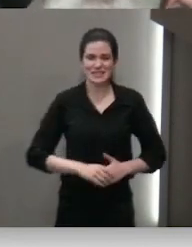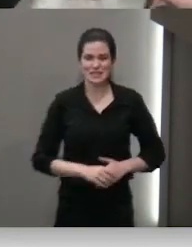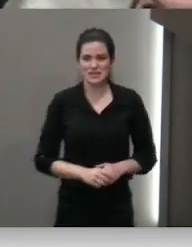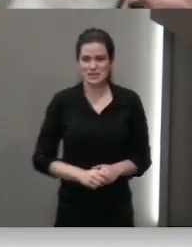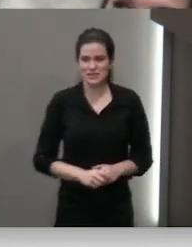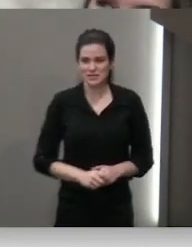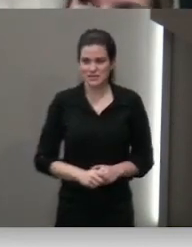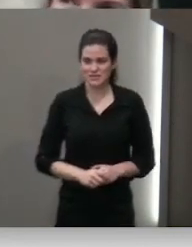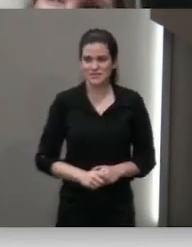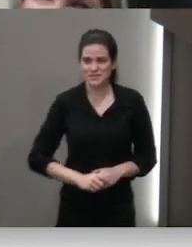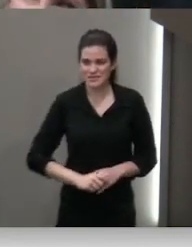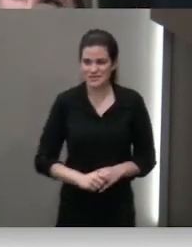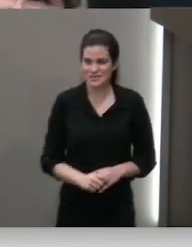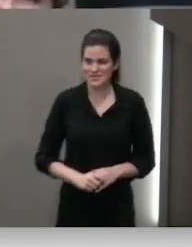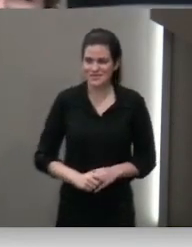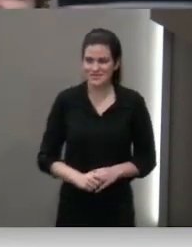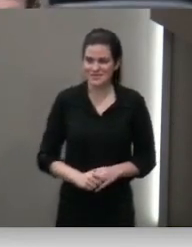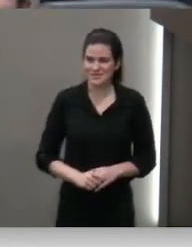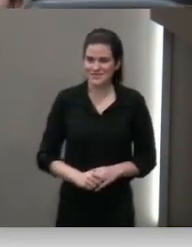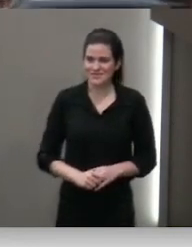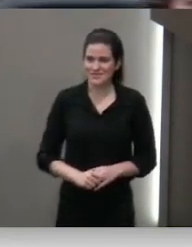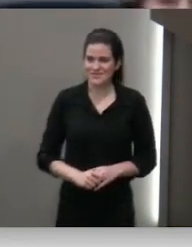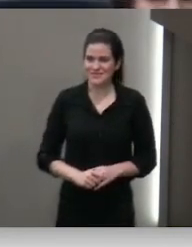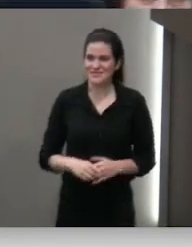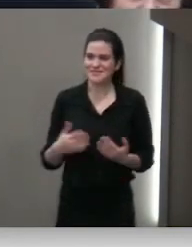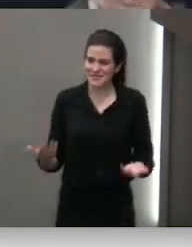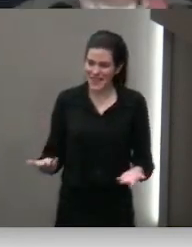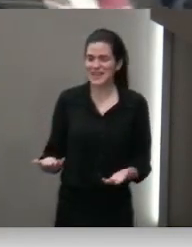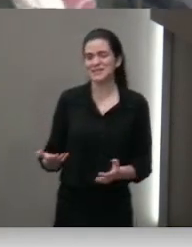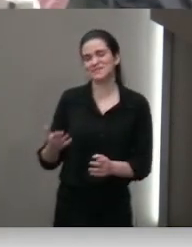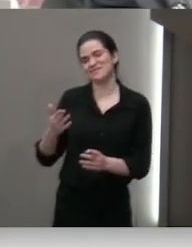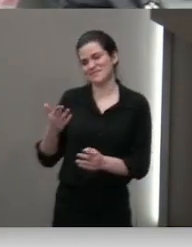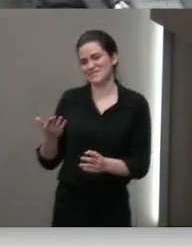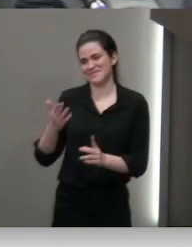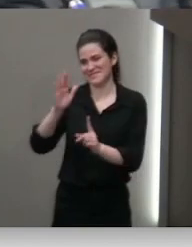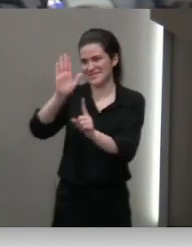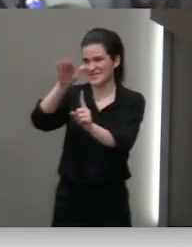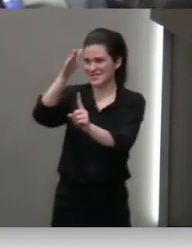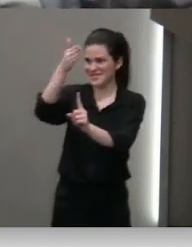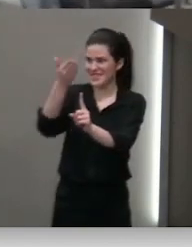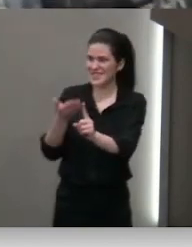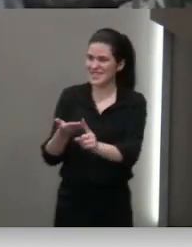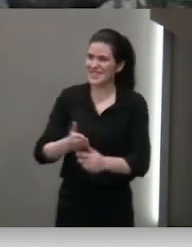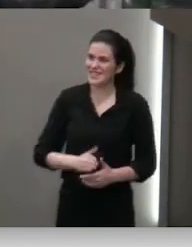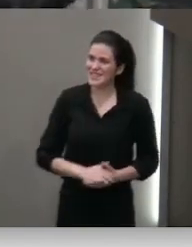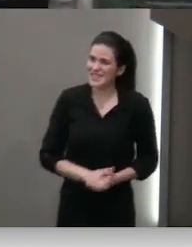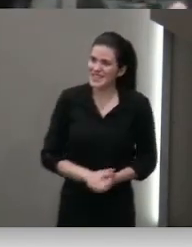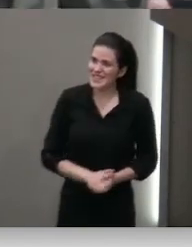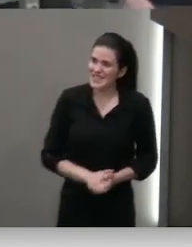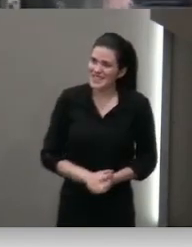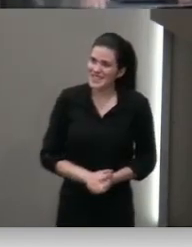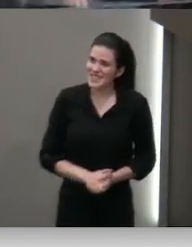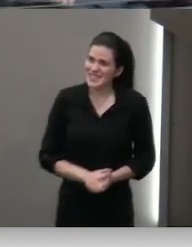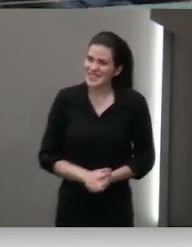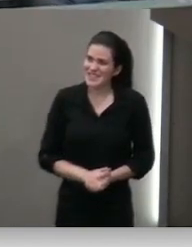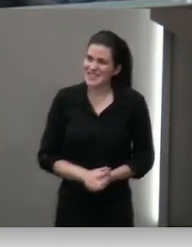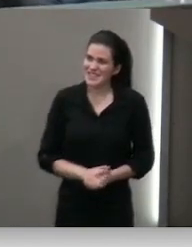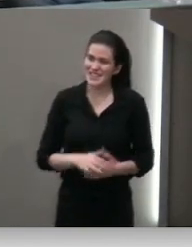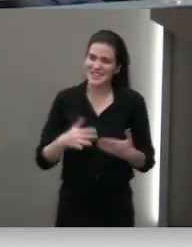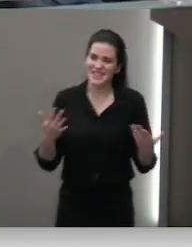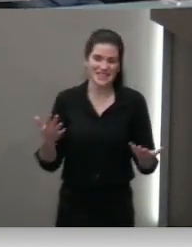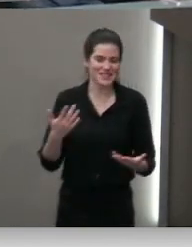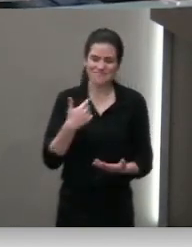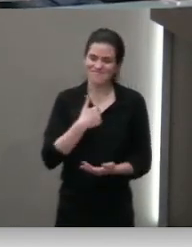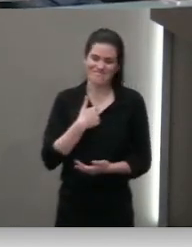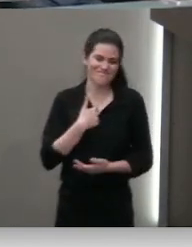Nosso homenageado, viu? Foi de coração, não tem uma boa pronúncia aqui, mas é de coração. Nosso